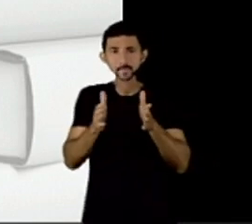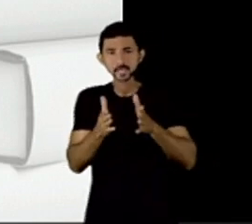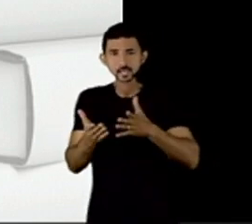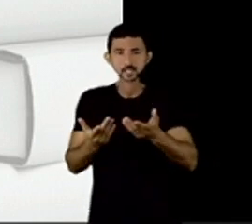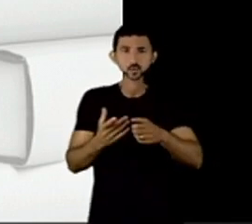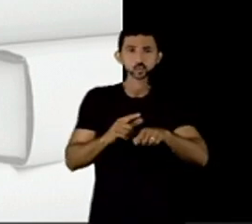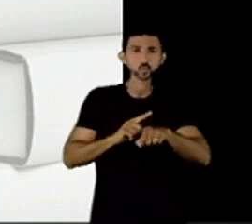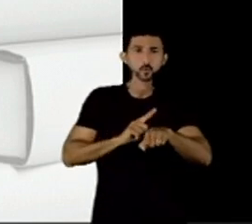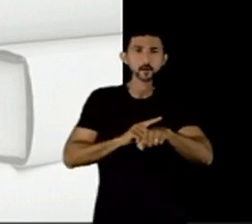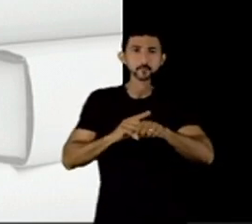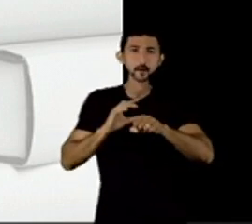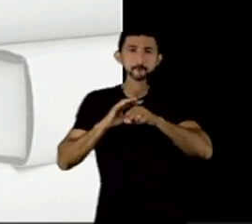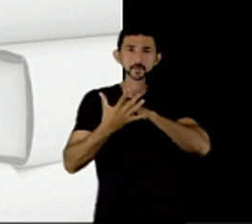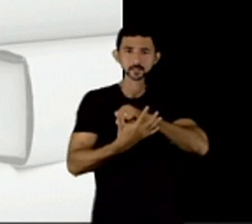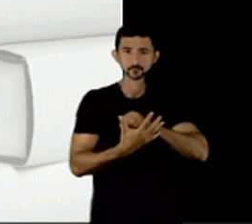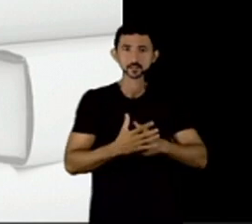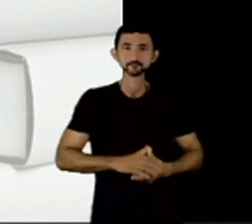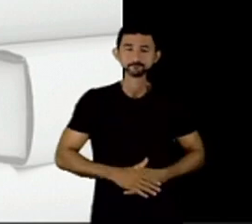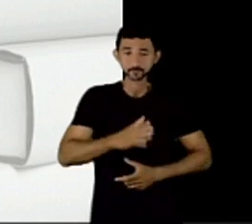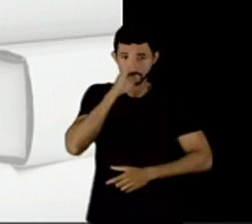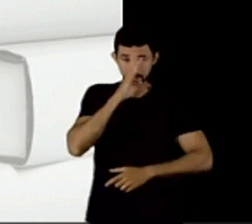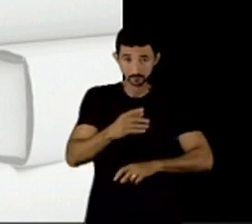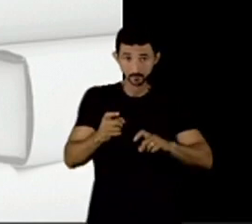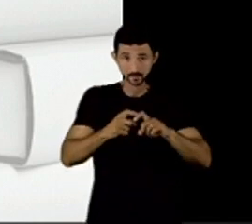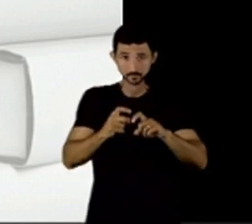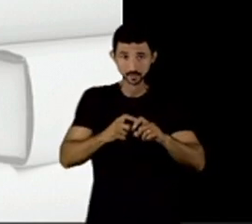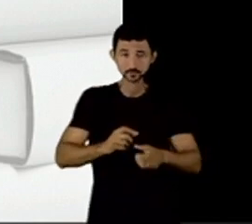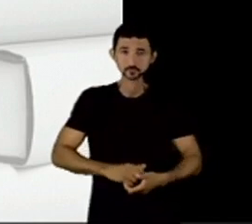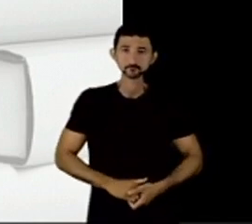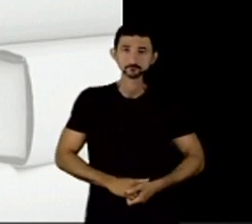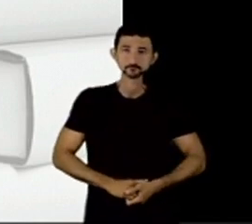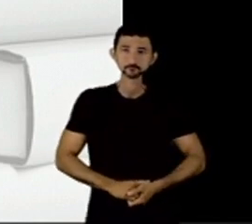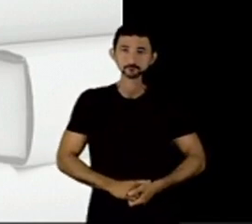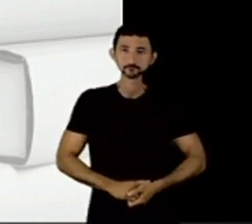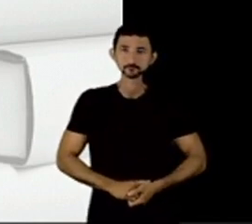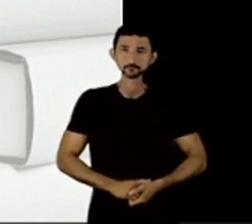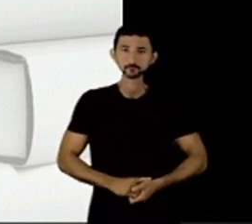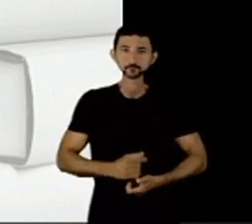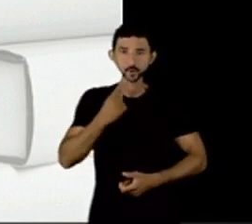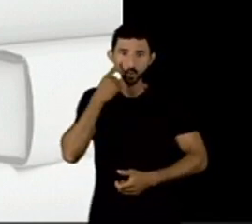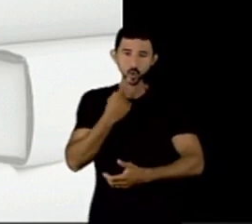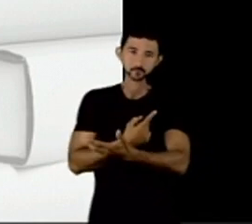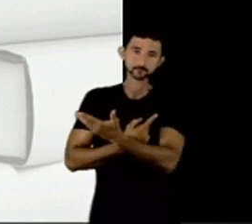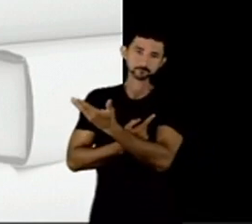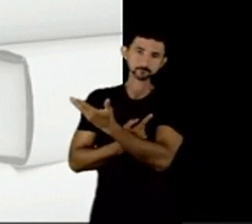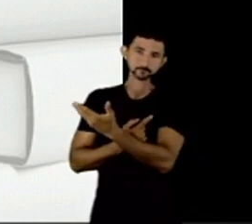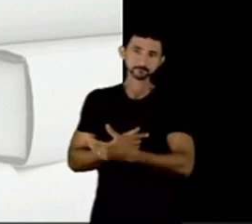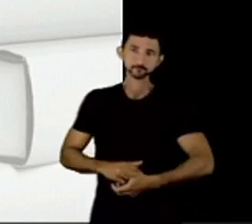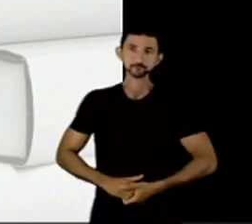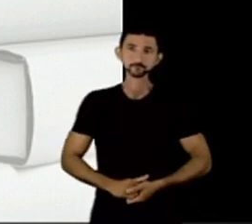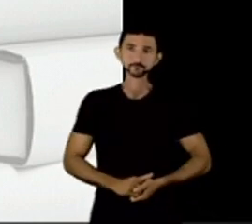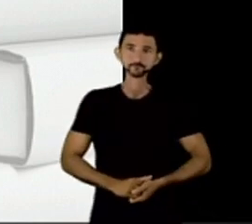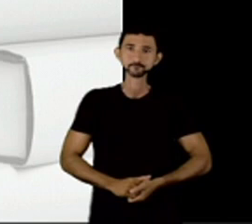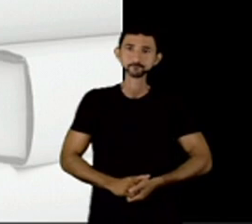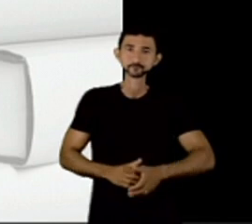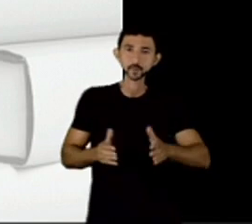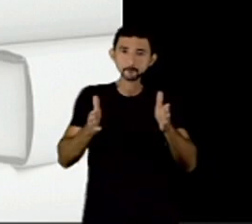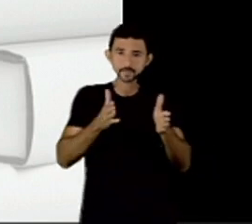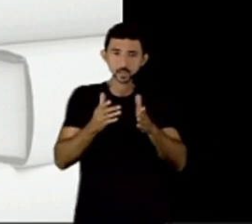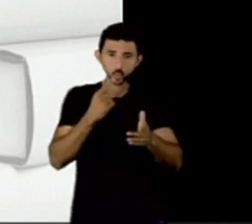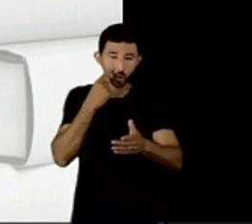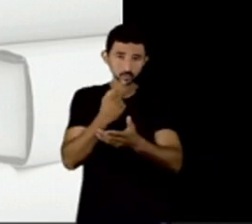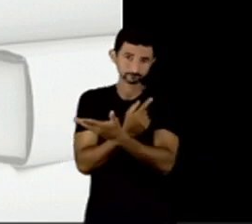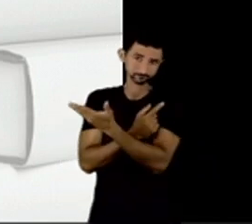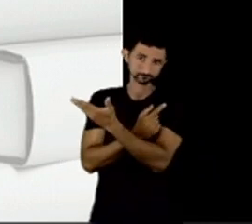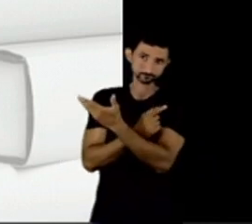pandemia, principalmente os médicos. Aqui, ó, eu vou ler o parágrafozinho todo para você, aliás, o período todo para